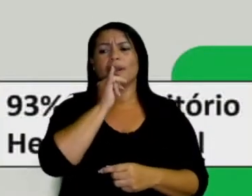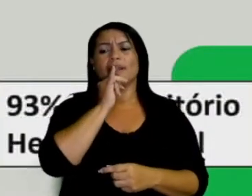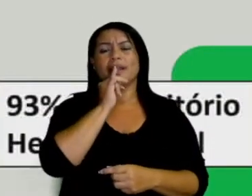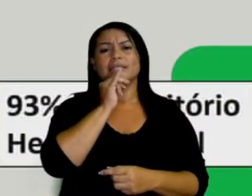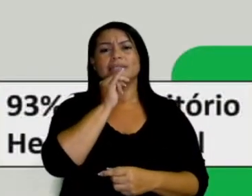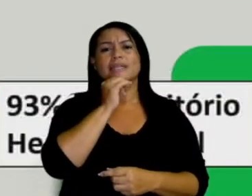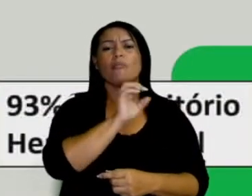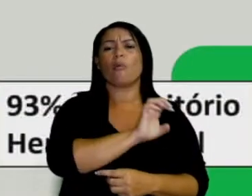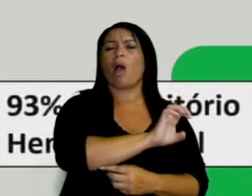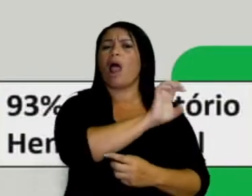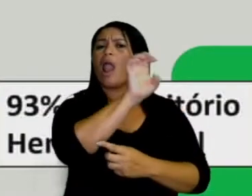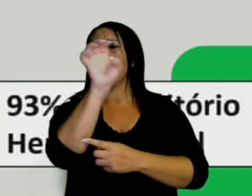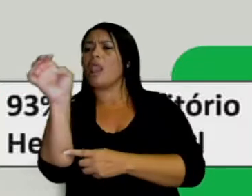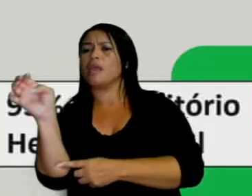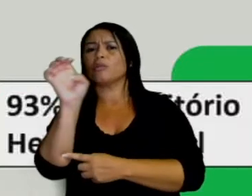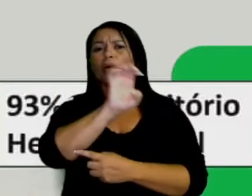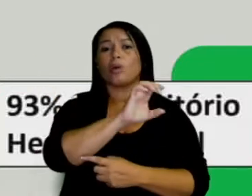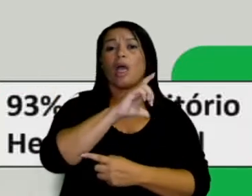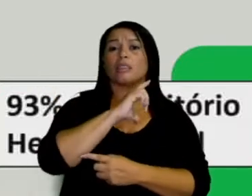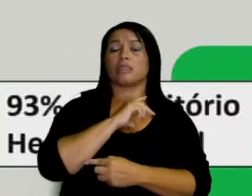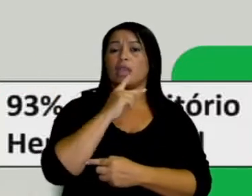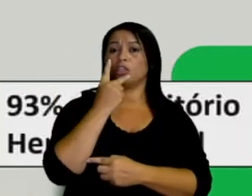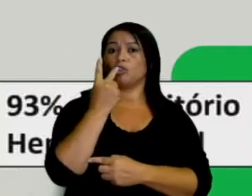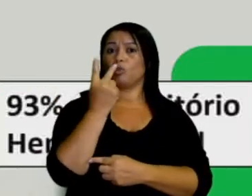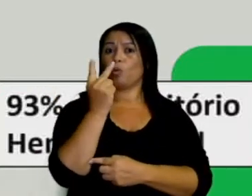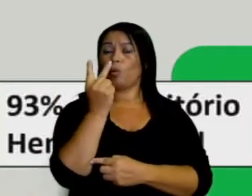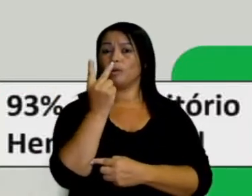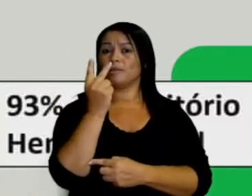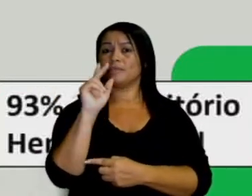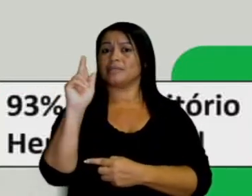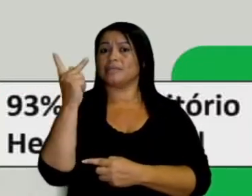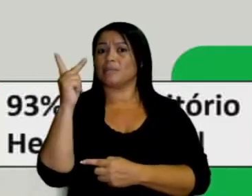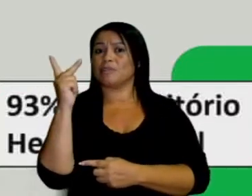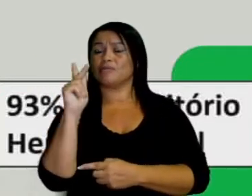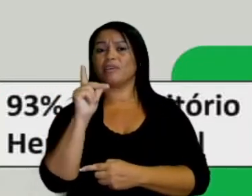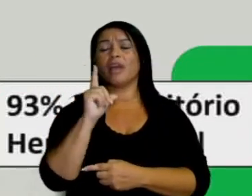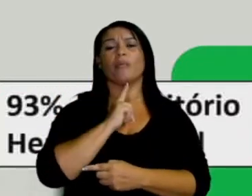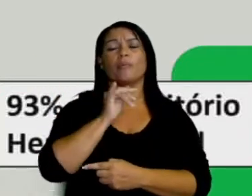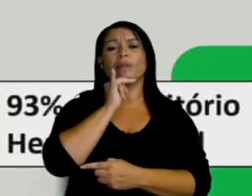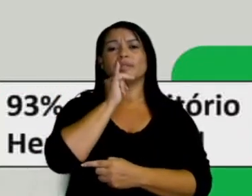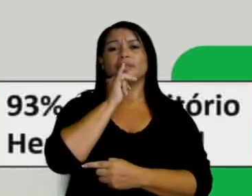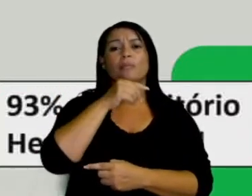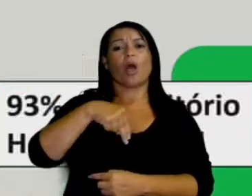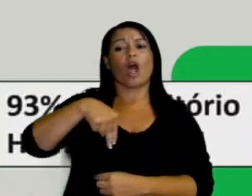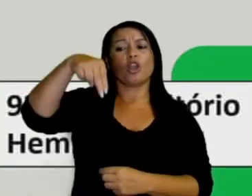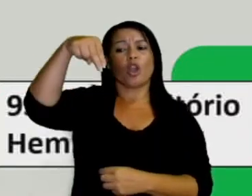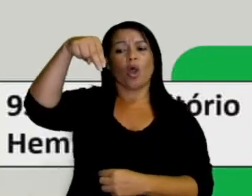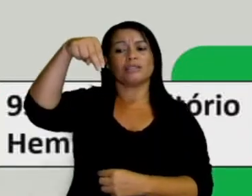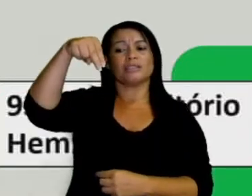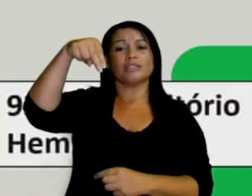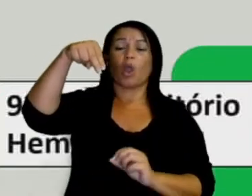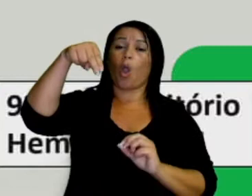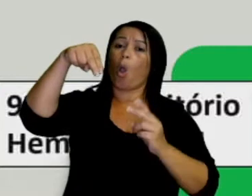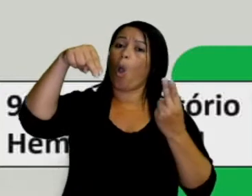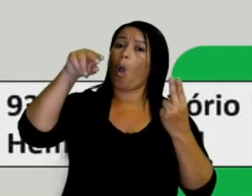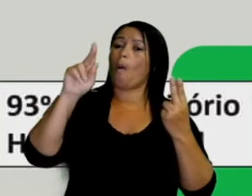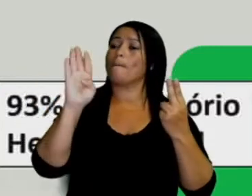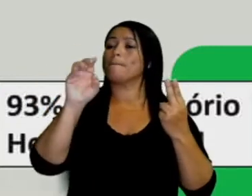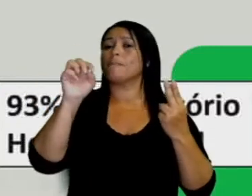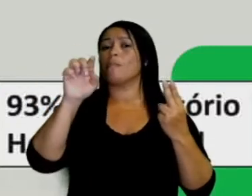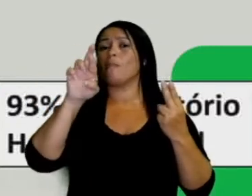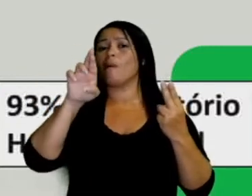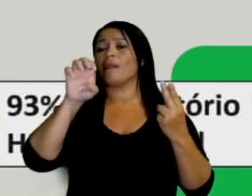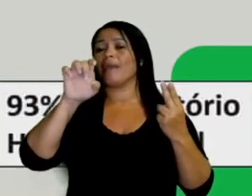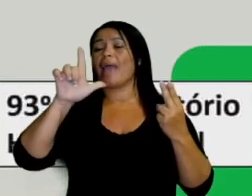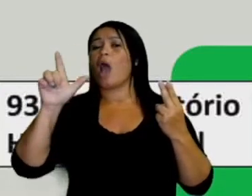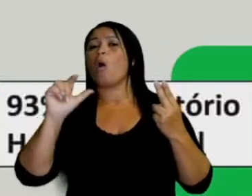Equador, essa linha divide a Terra em 2 hemisférios. A parte que está a norte da linha do Equador é chamada de hemisfério norte ou boreal. E